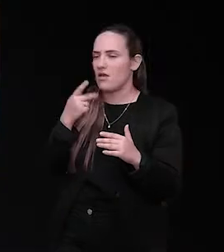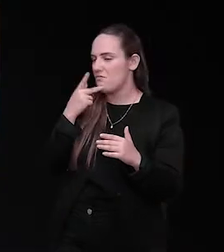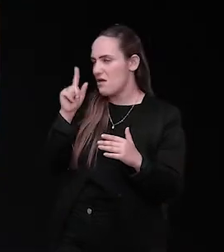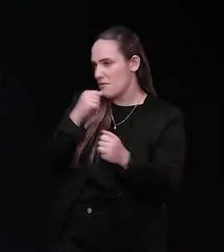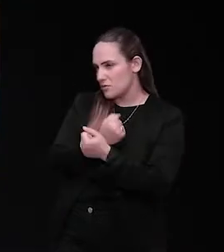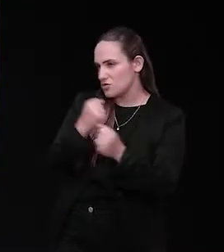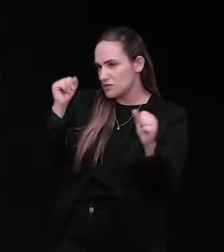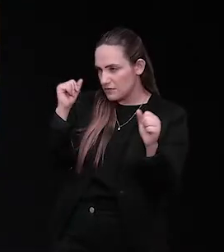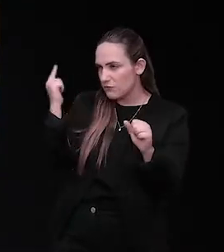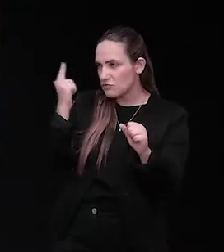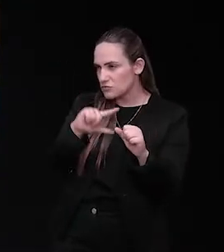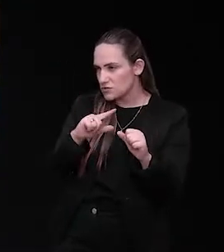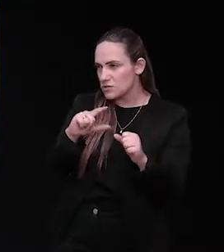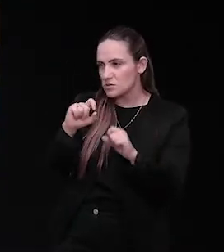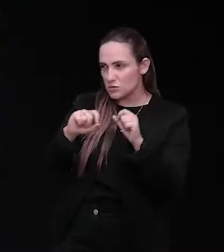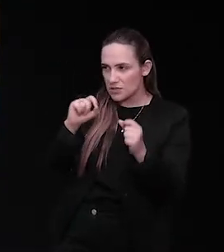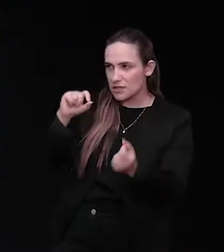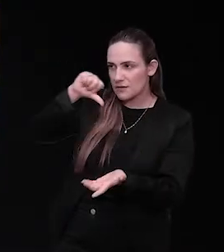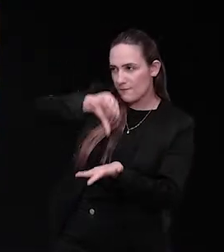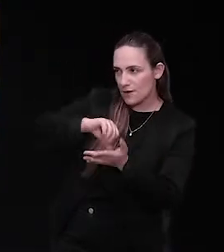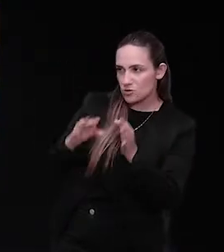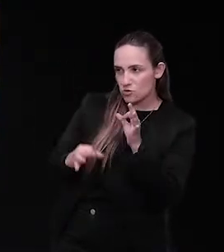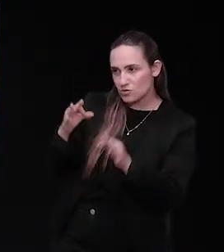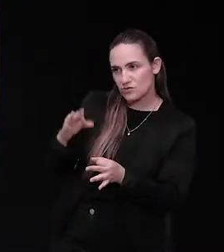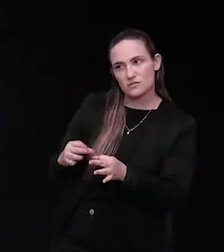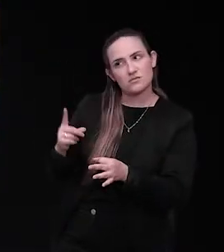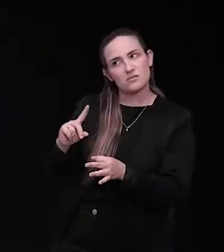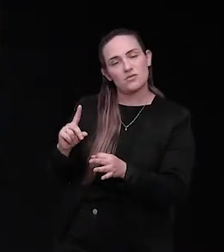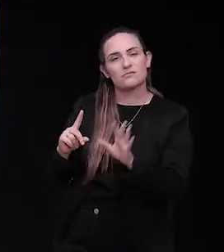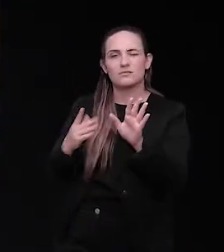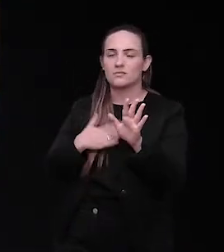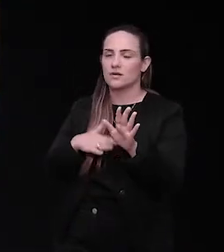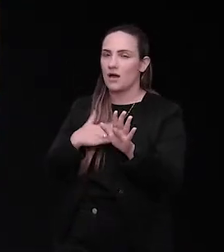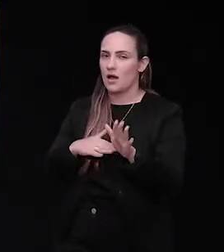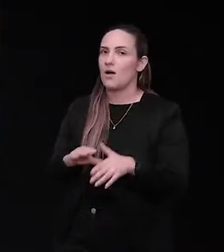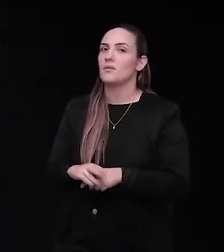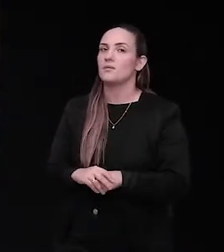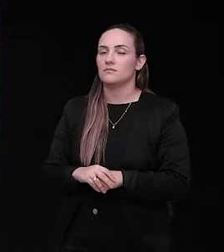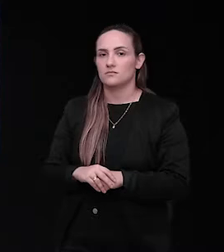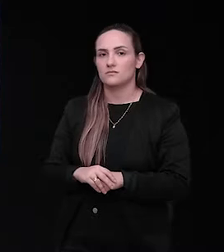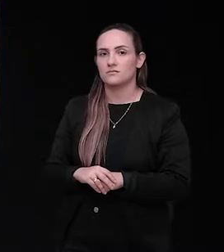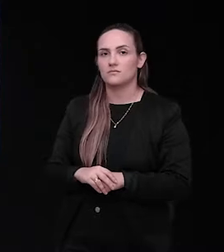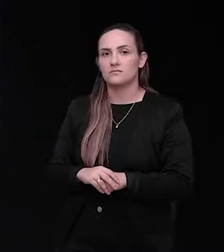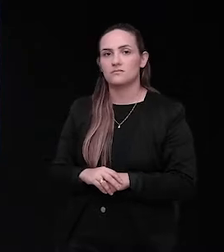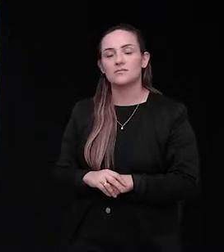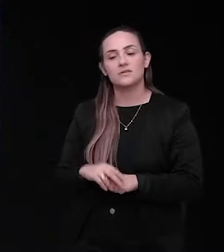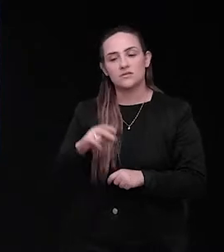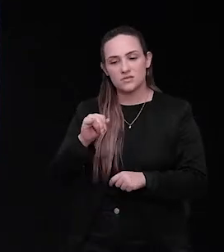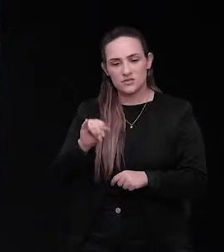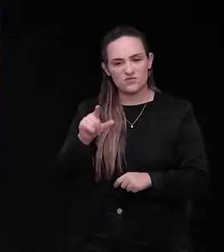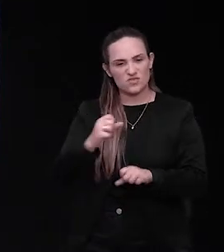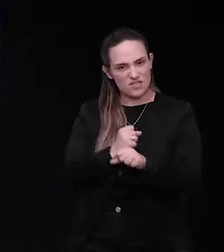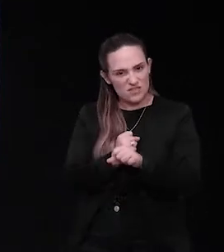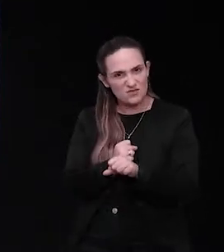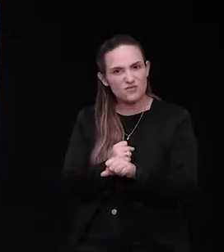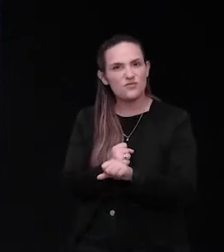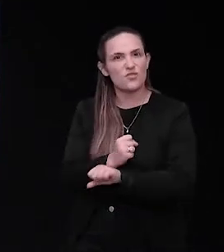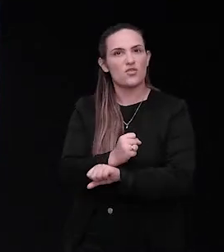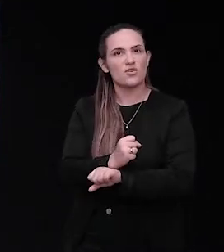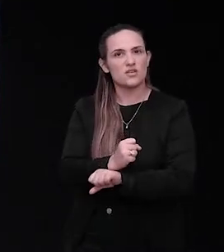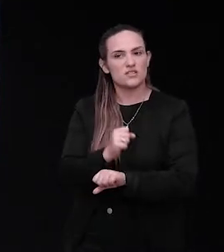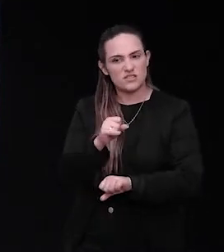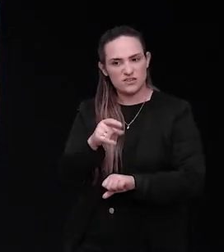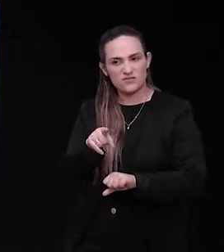para mim é uma frase que eu gosto muito de Alexandre o Grande, que ele fala, sorte favorece os audazes. Você rala muito e fala, que guri sortudo.